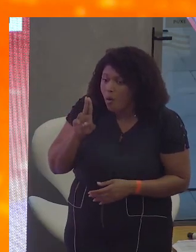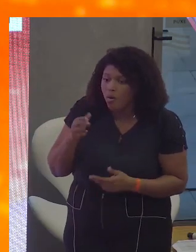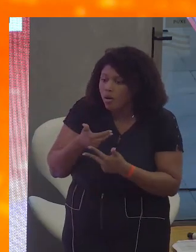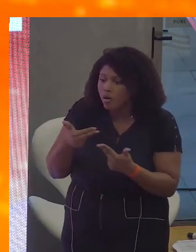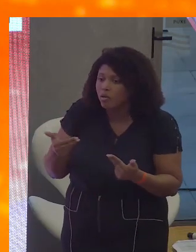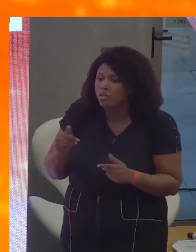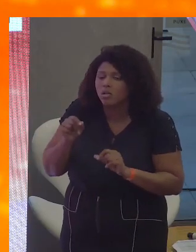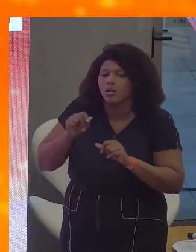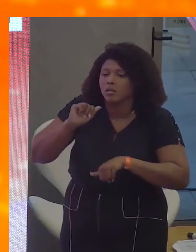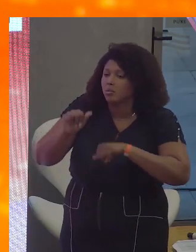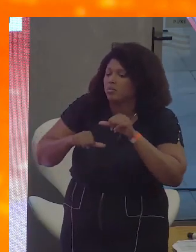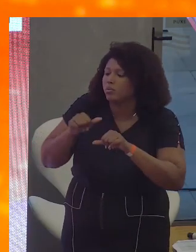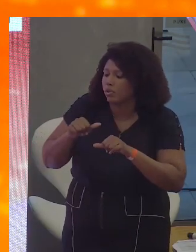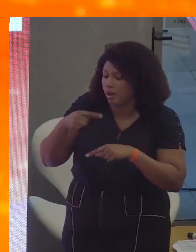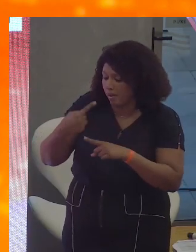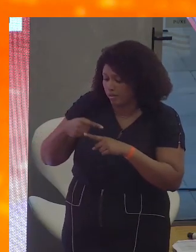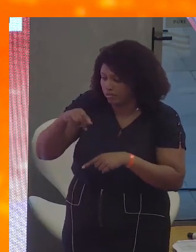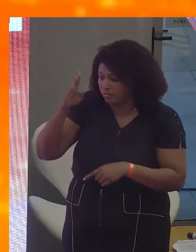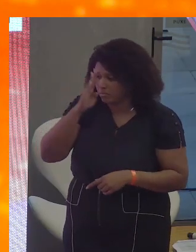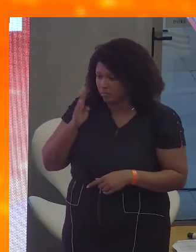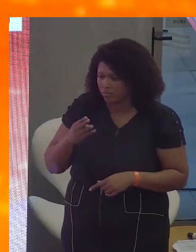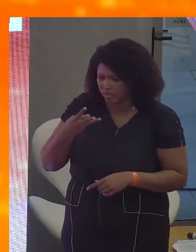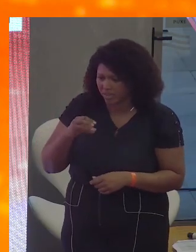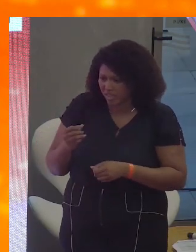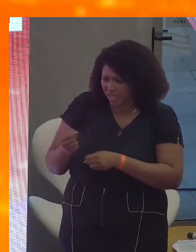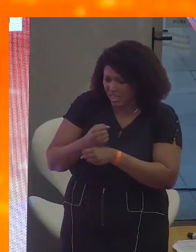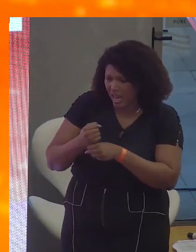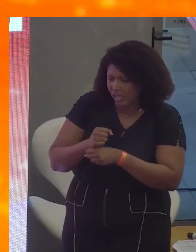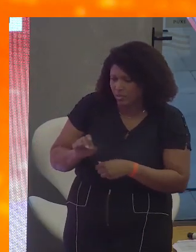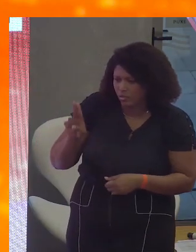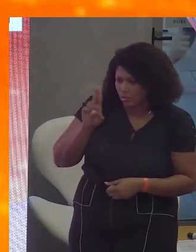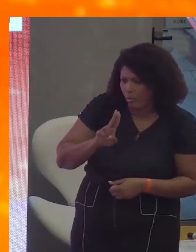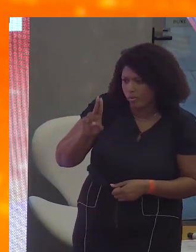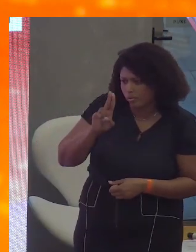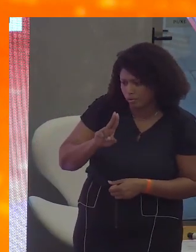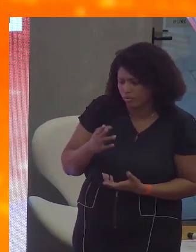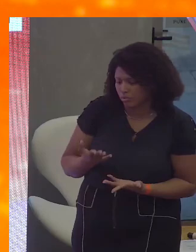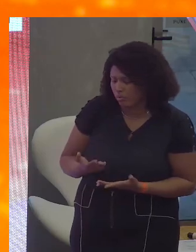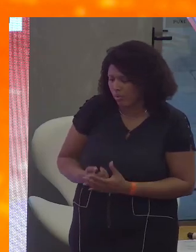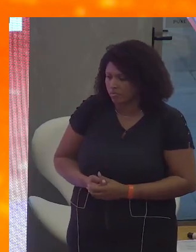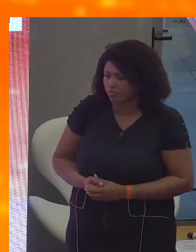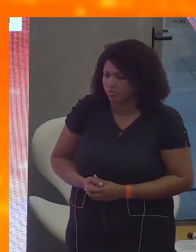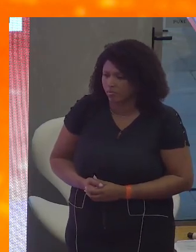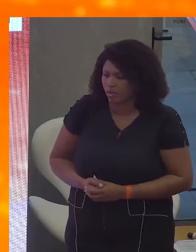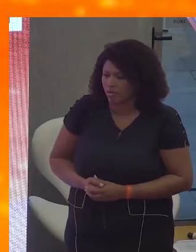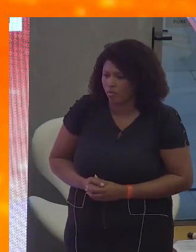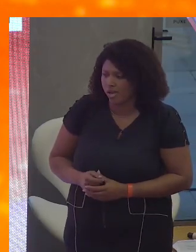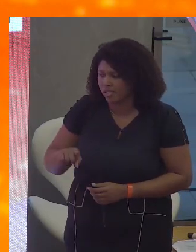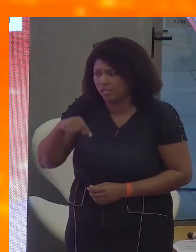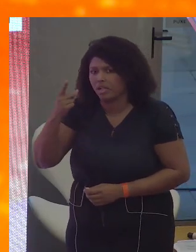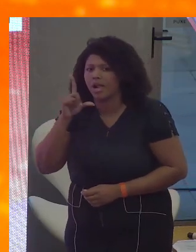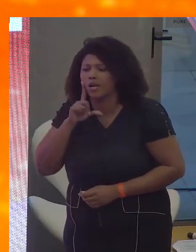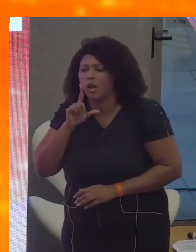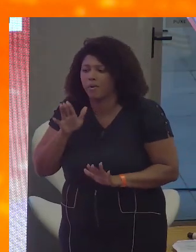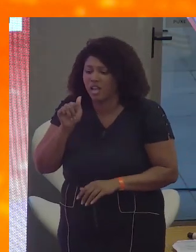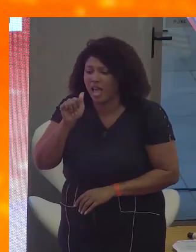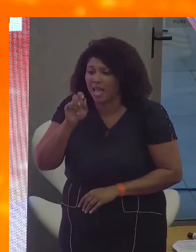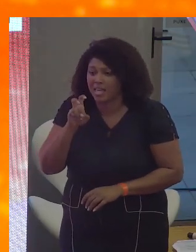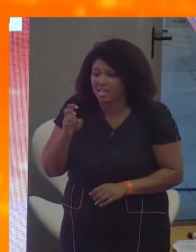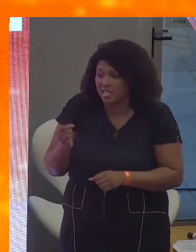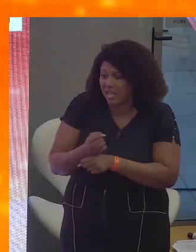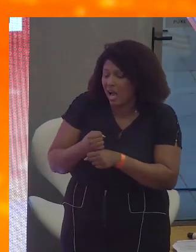pouco é que, enquanto no Brasil a gente fala em 30 anos de uso, a Europa define que seriam 15 anos